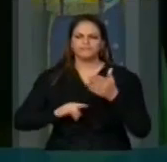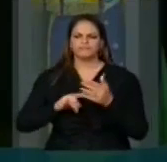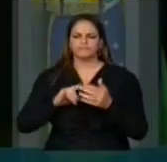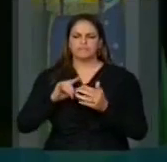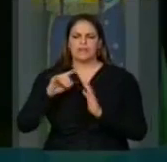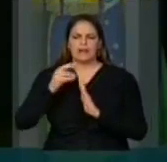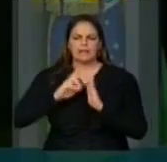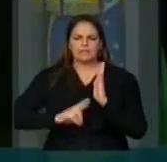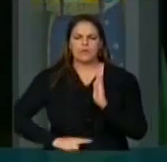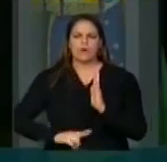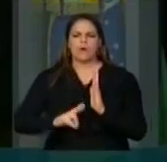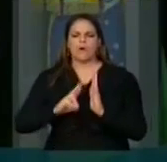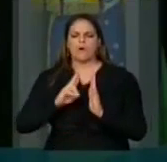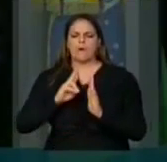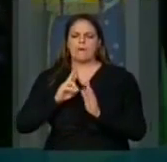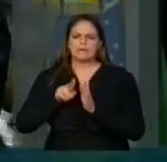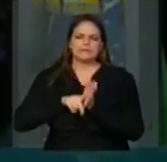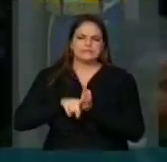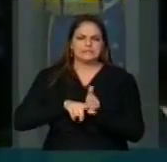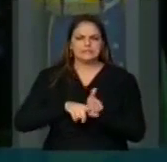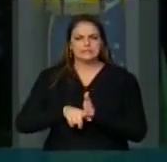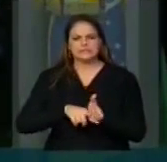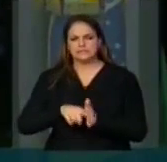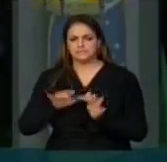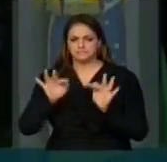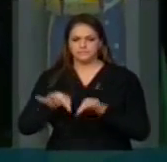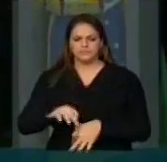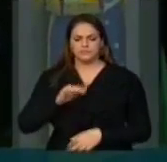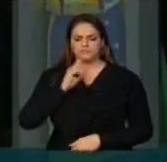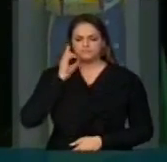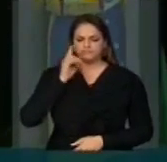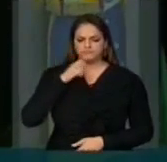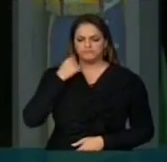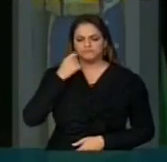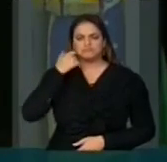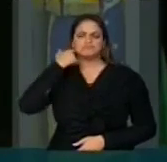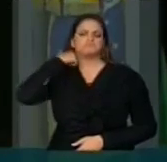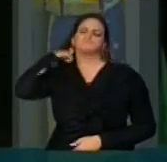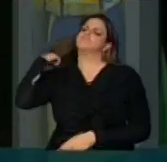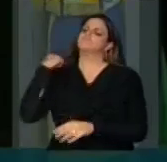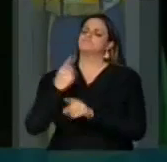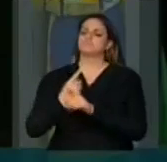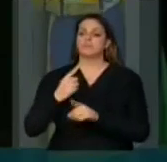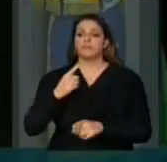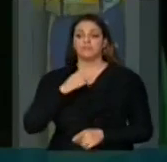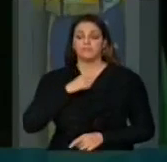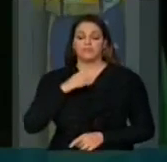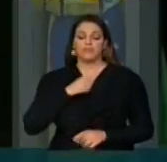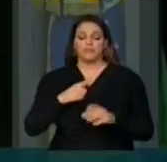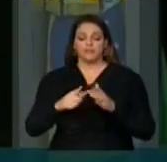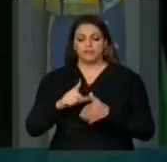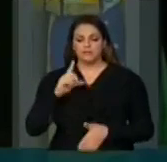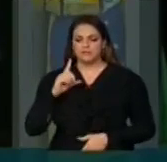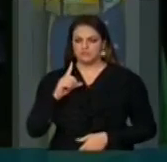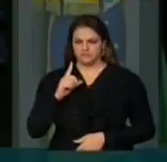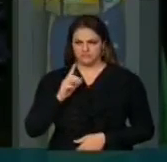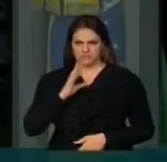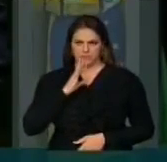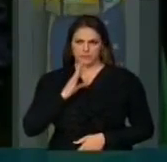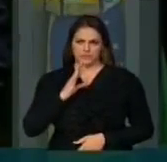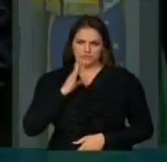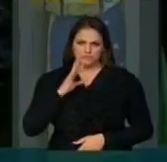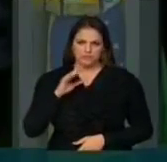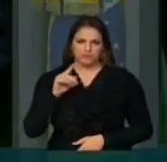que existiam informações, existiam análises, existia até o